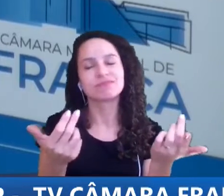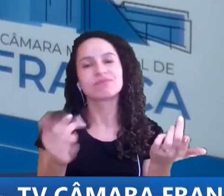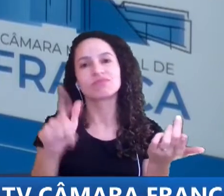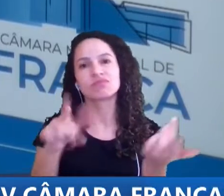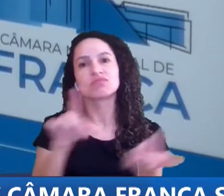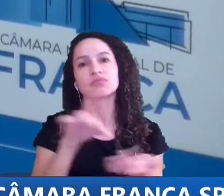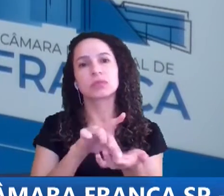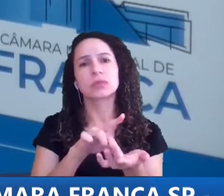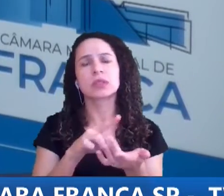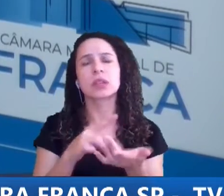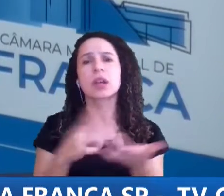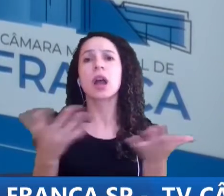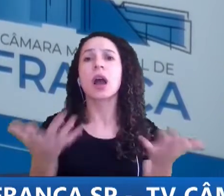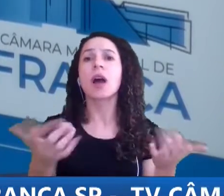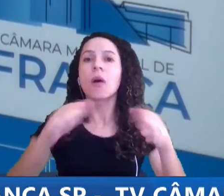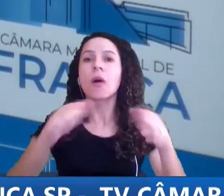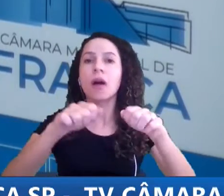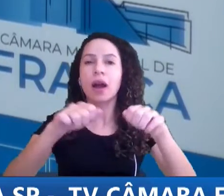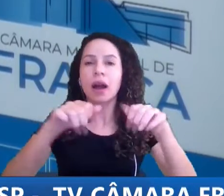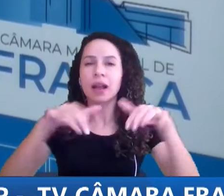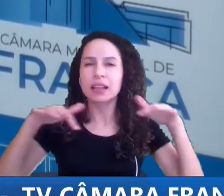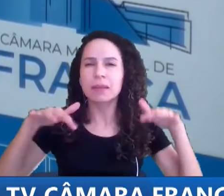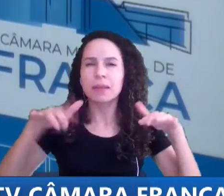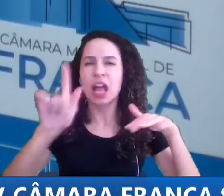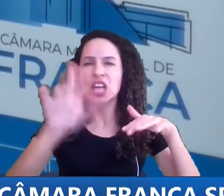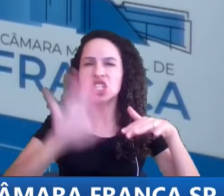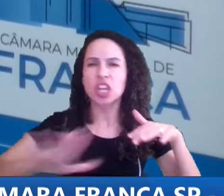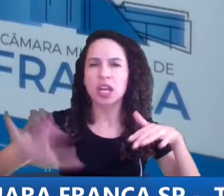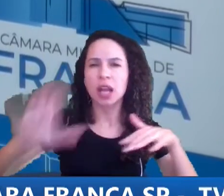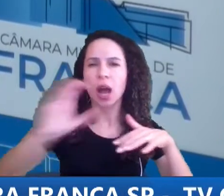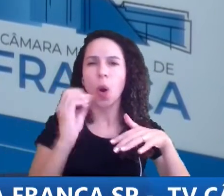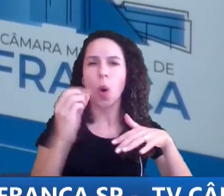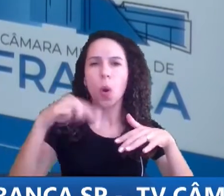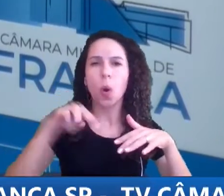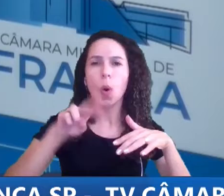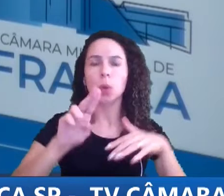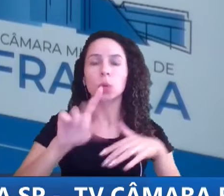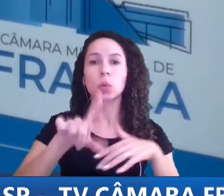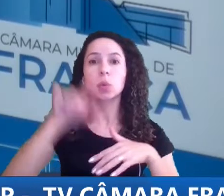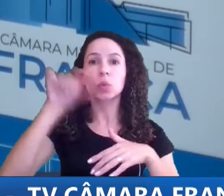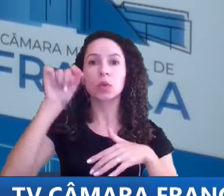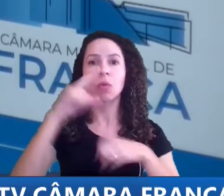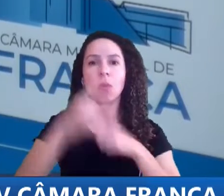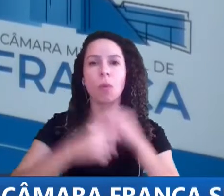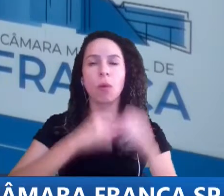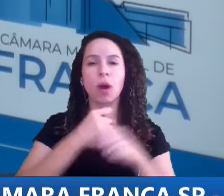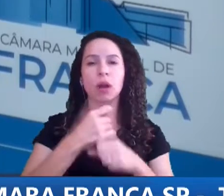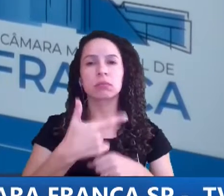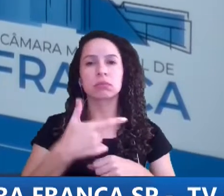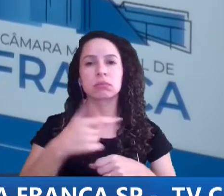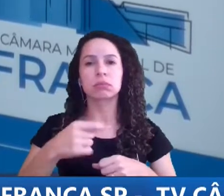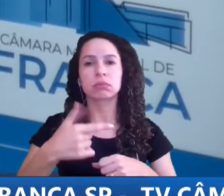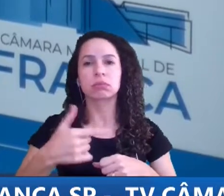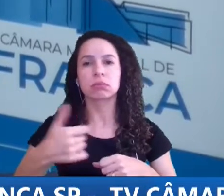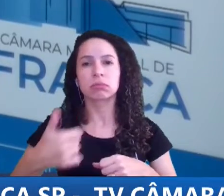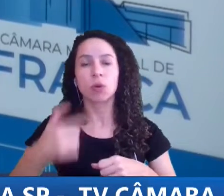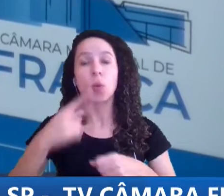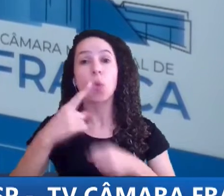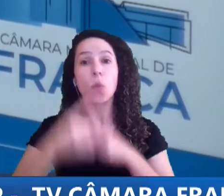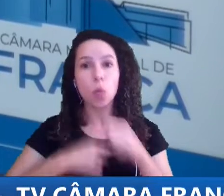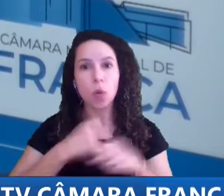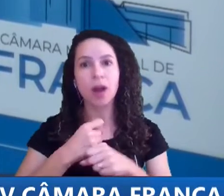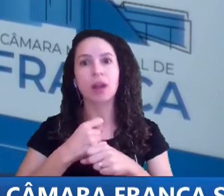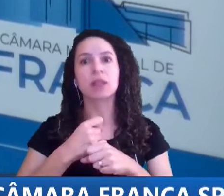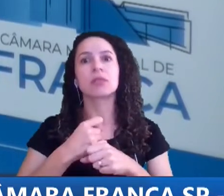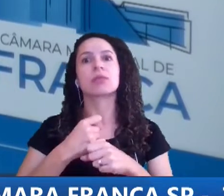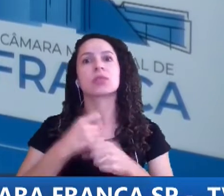Assembleia Geral das Nações Unidas elegeu o ano de 2021 como o ano de combate ao trabalho infantil? Exatamente porque a